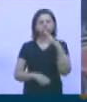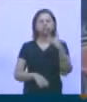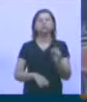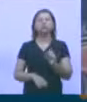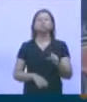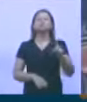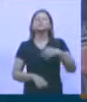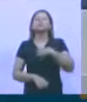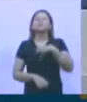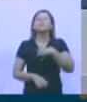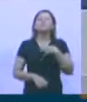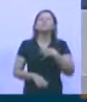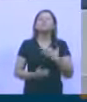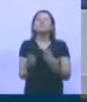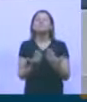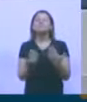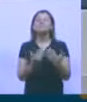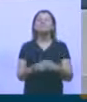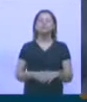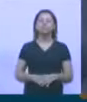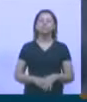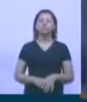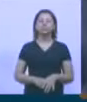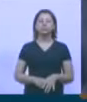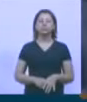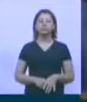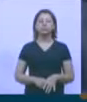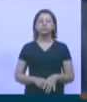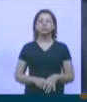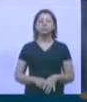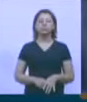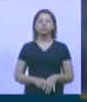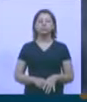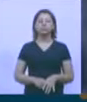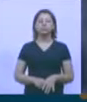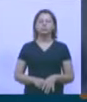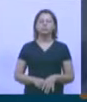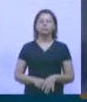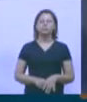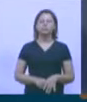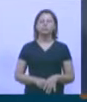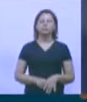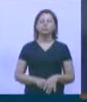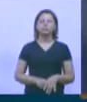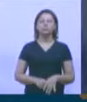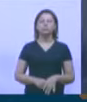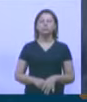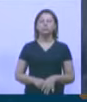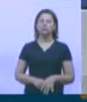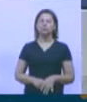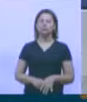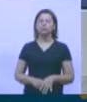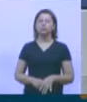meus sintomas emocionais. Often I ask a person, tell me when you're alone, what do you feel the